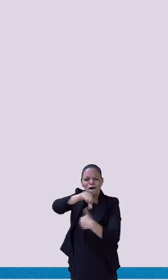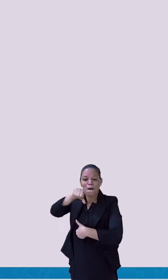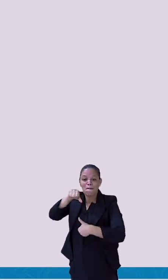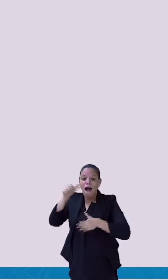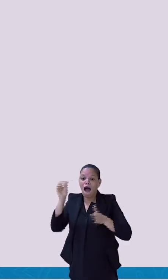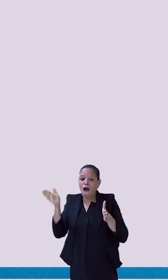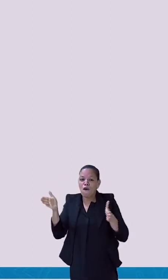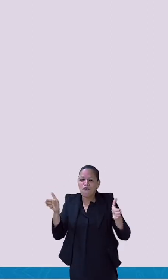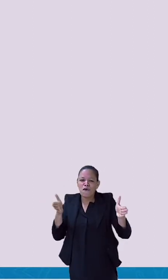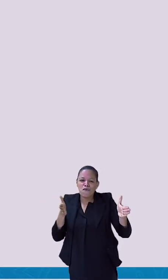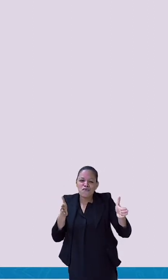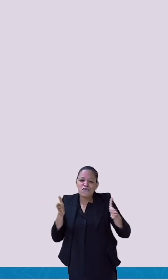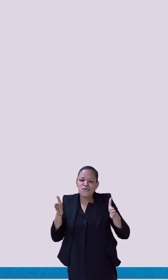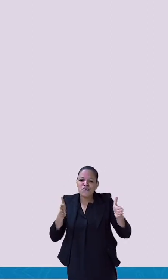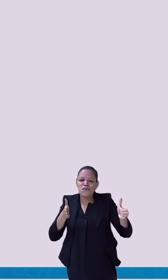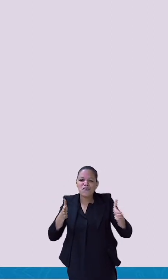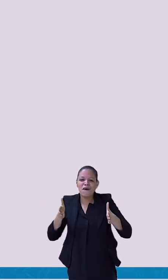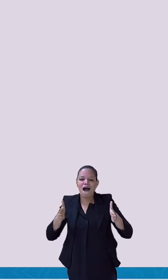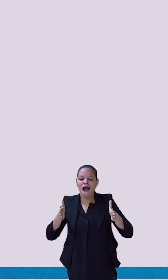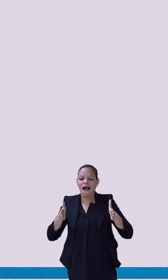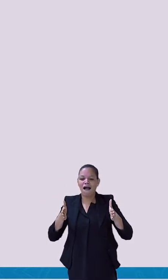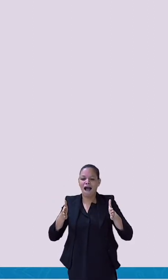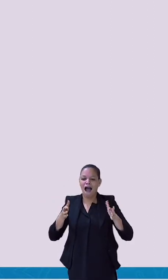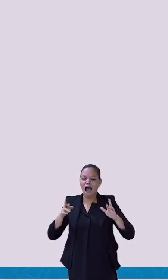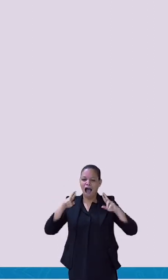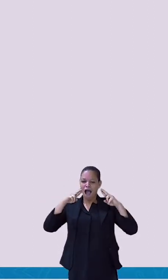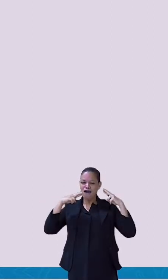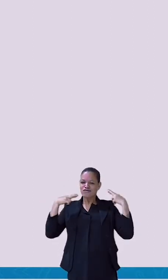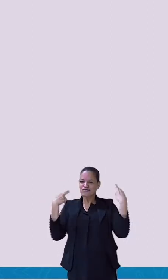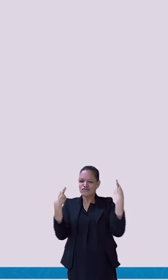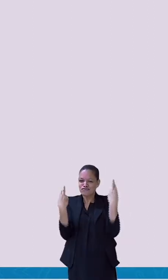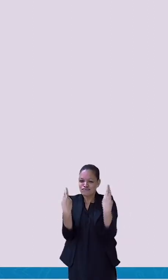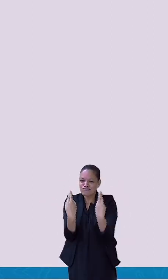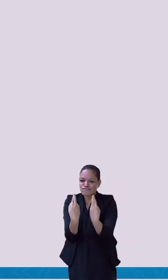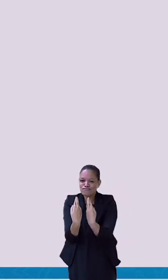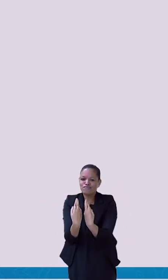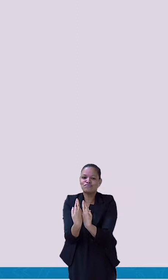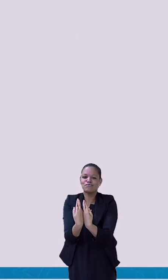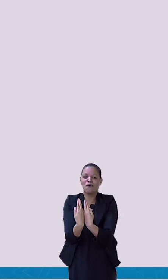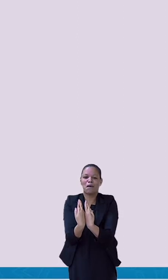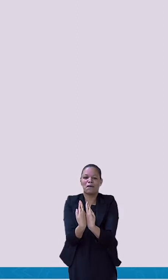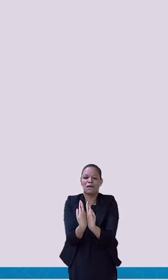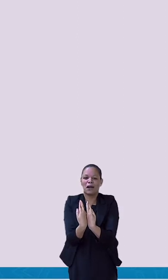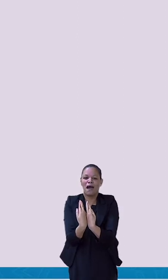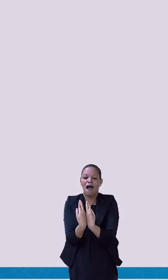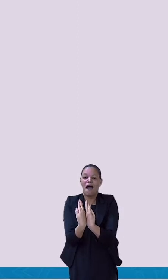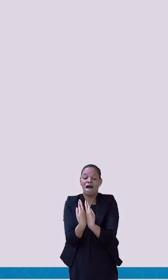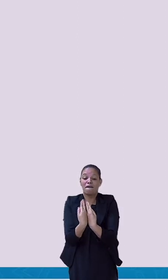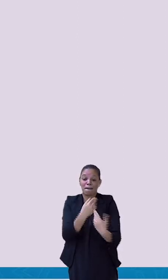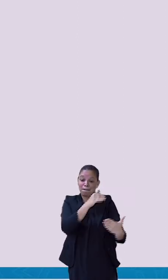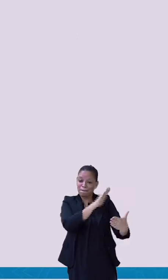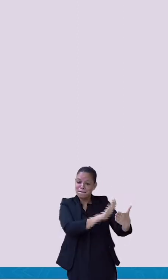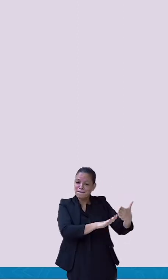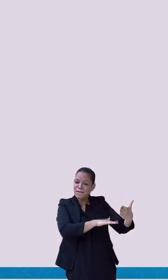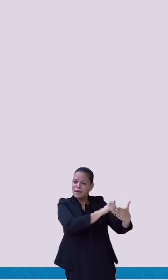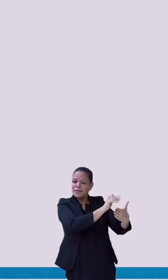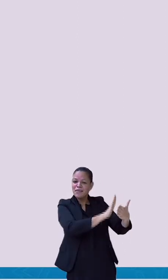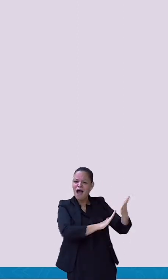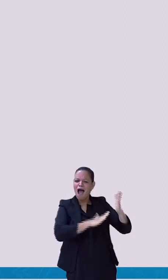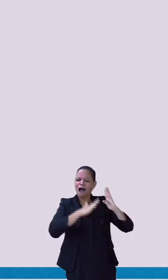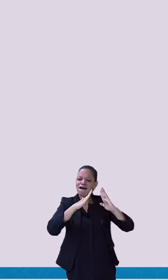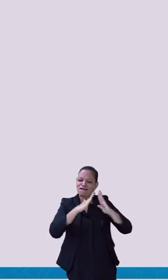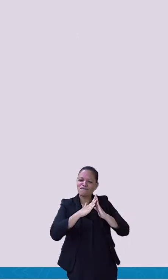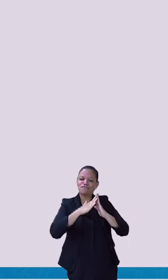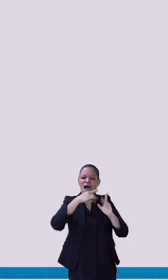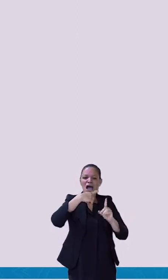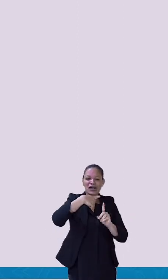como os pontos materialmente circunscritos, focados, definidos, resultado da ação humana, remetem à ideia de